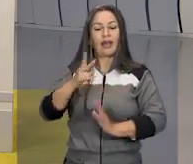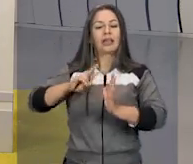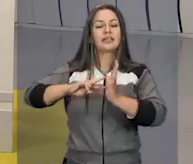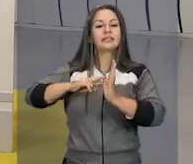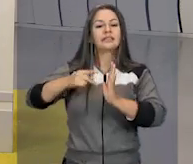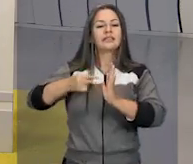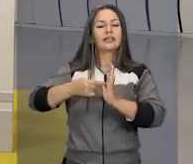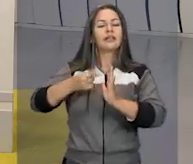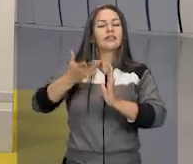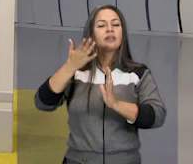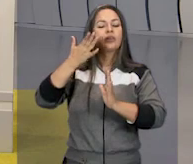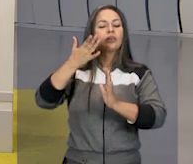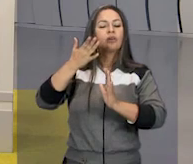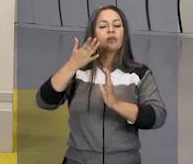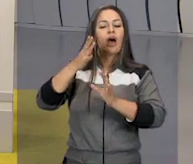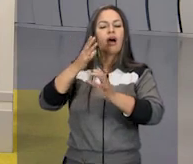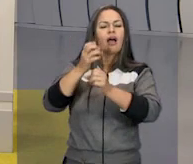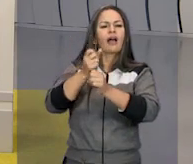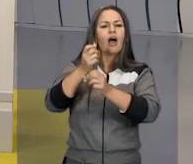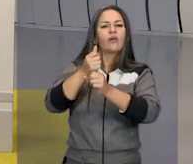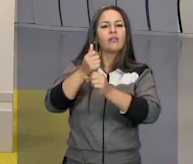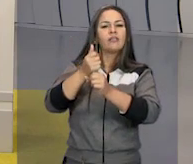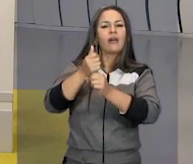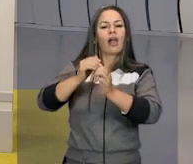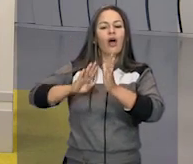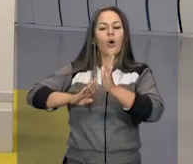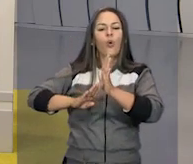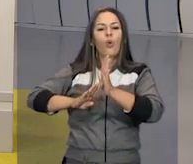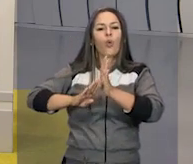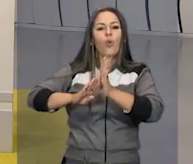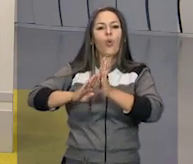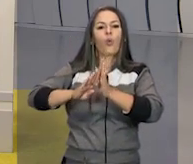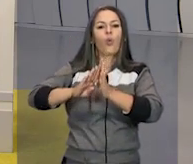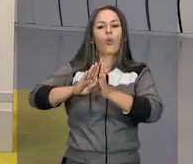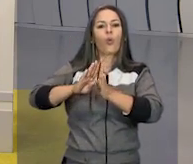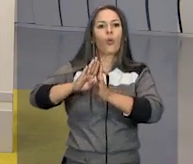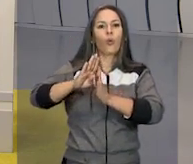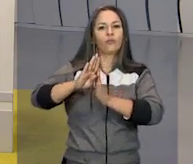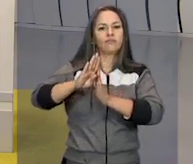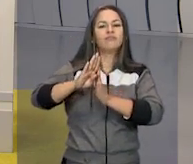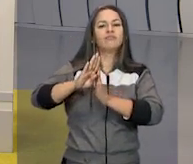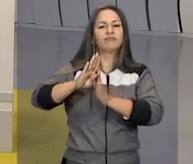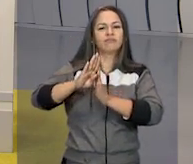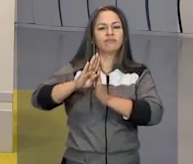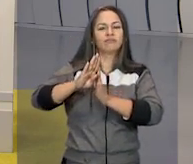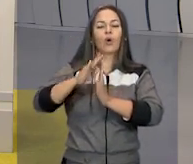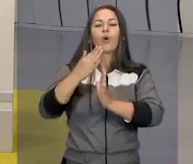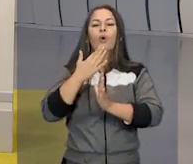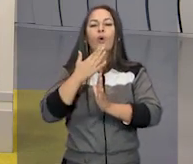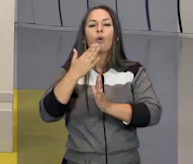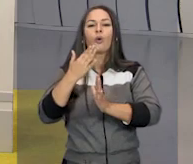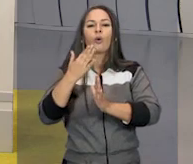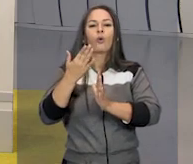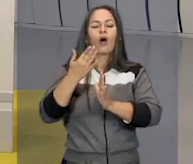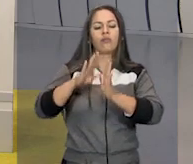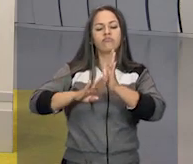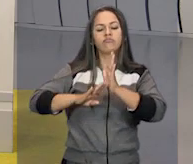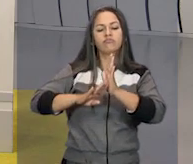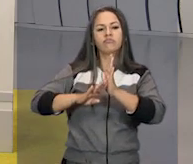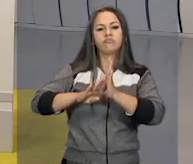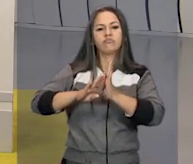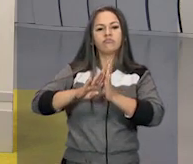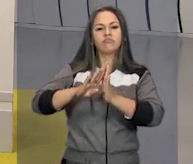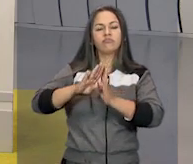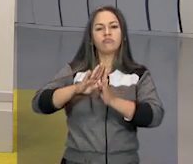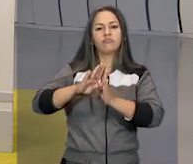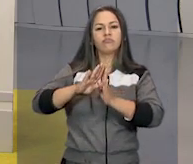dos países. Olha, Índice de Desenvolvimento Humano. Ele vai indicar qual que é o nível de desenvolvimento da